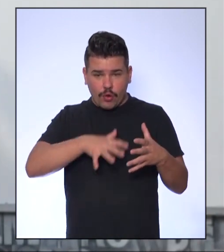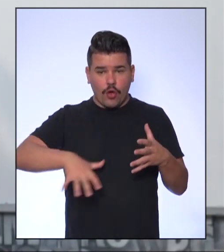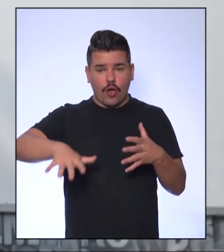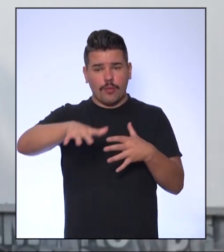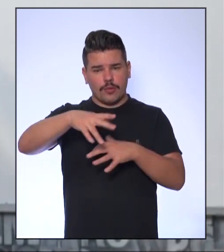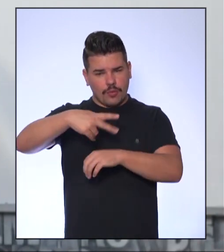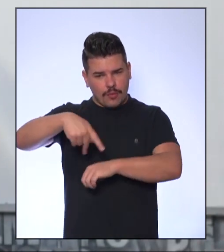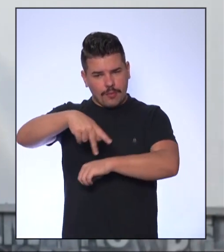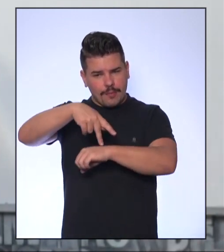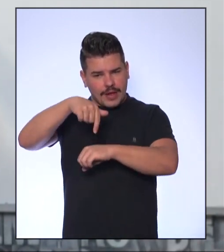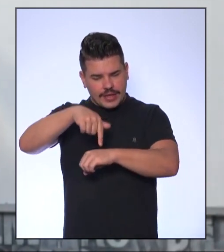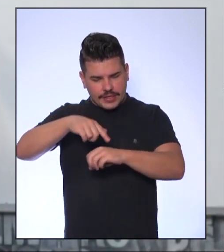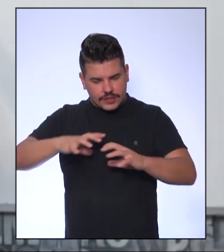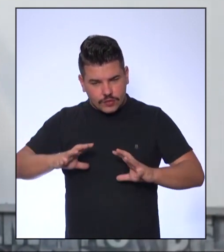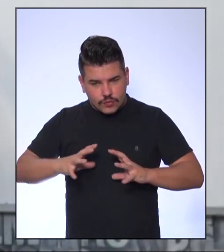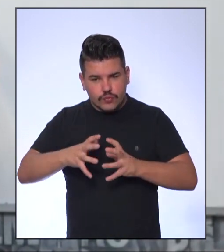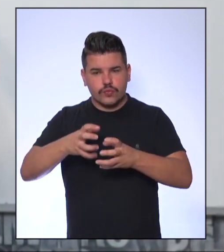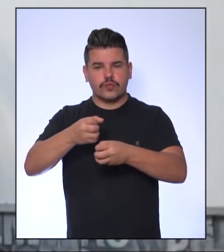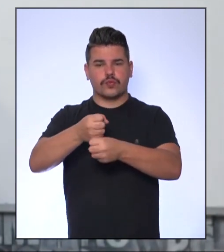modernos.